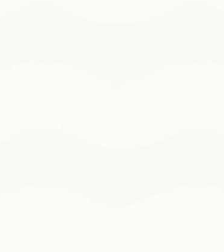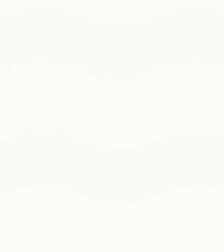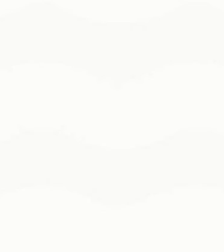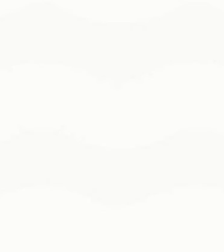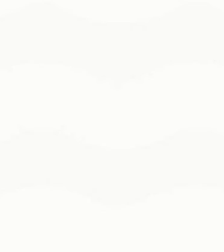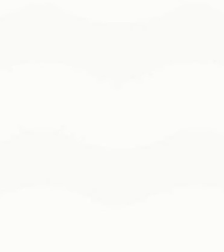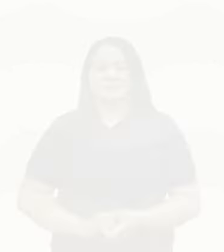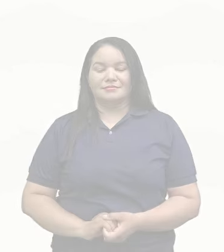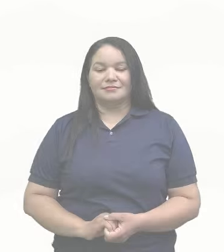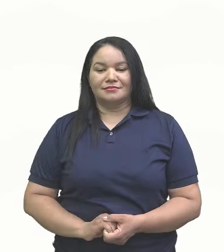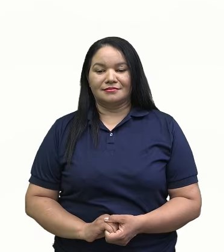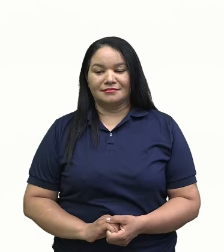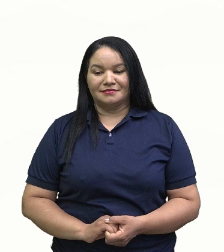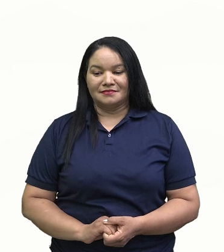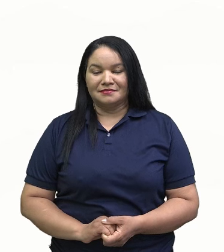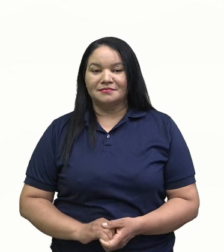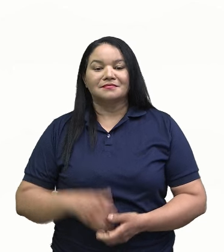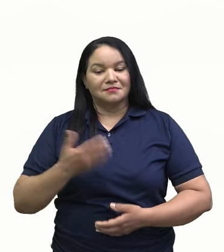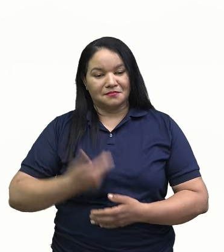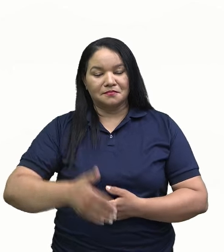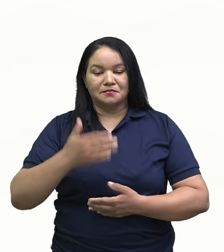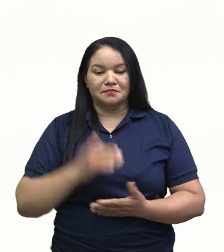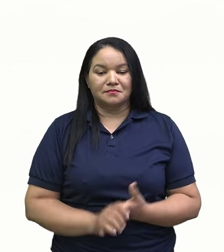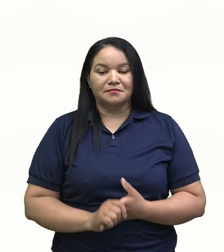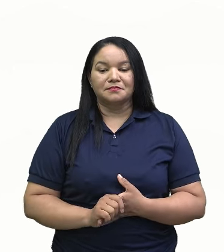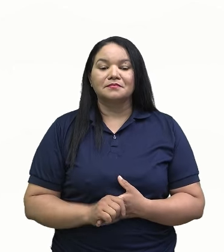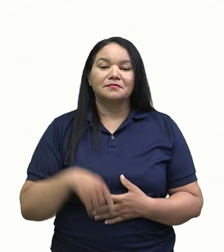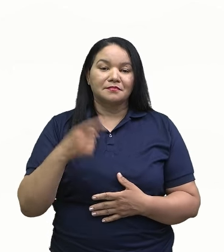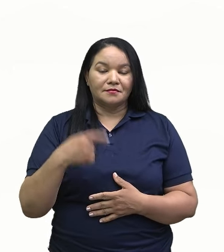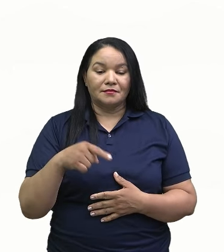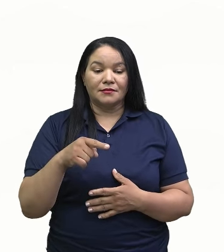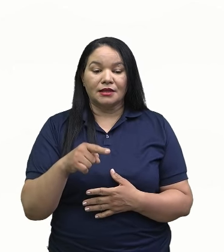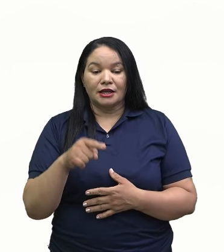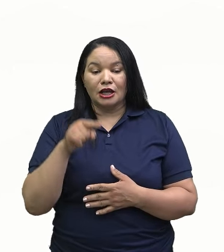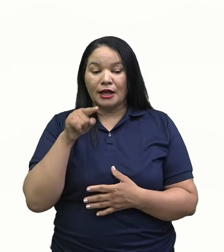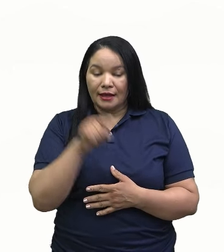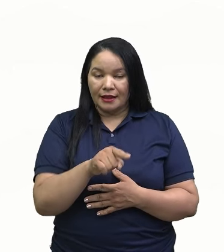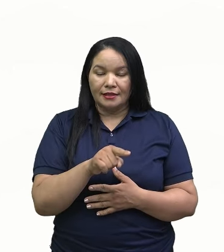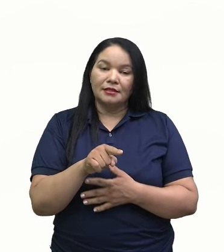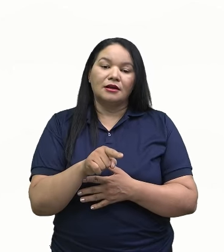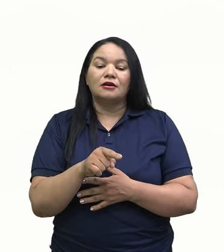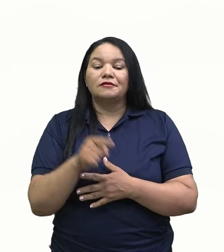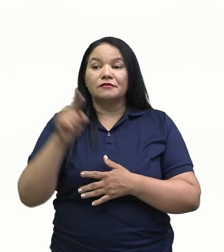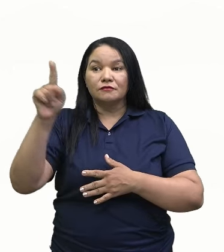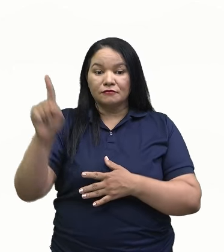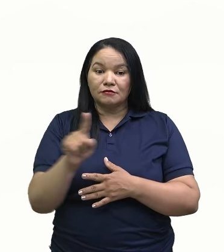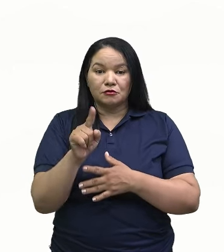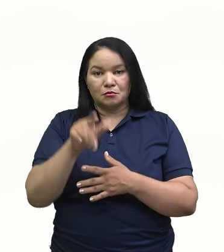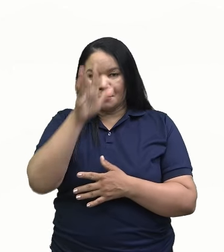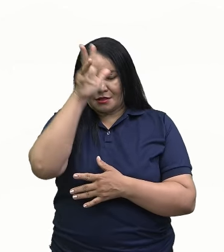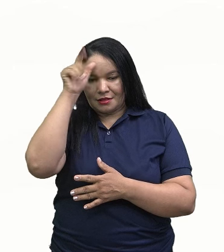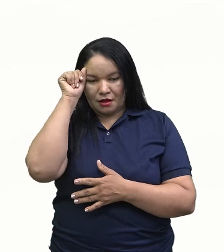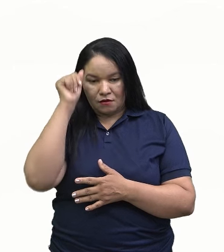Vamos continuar. Ela vem de Manaus, elas vêm de Manaus. Perceba que neste primeiro caso, o